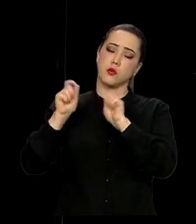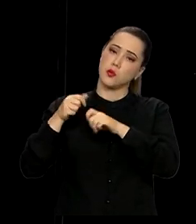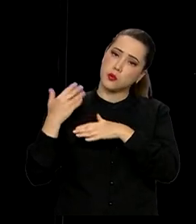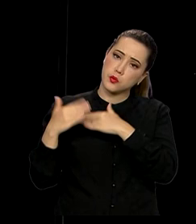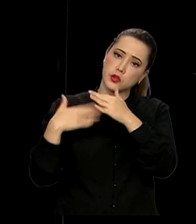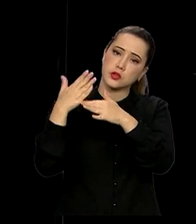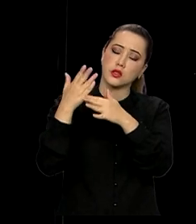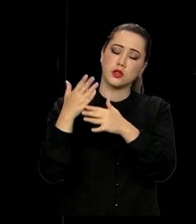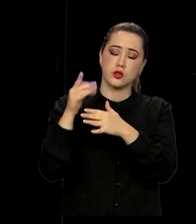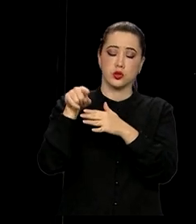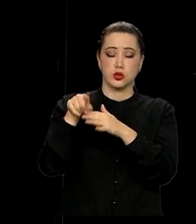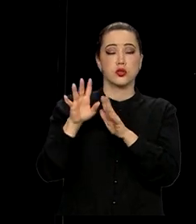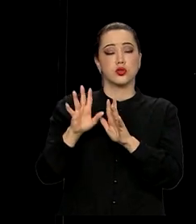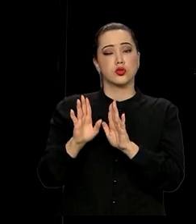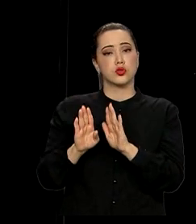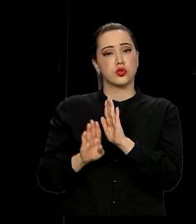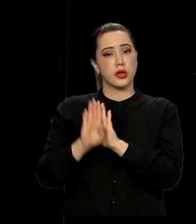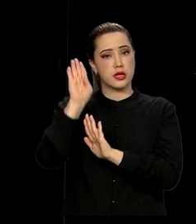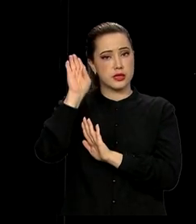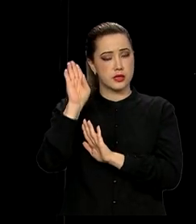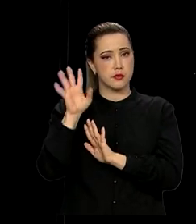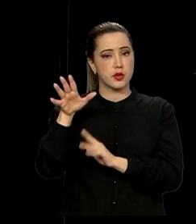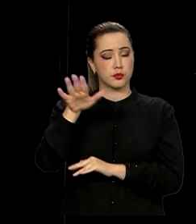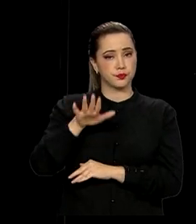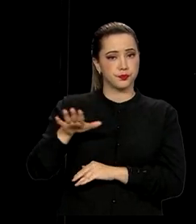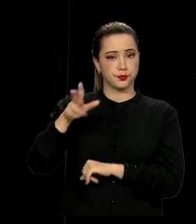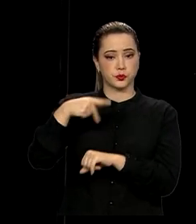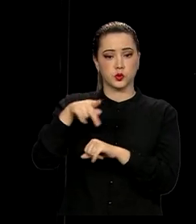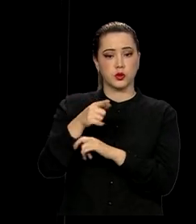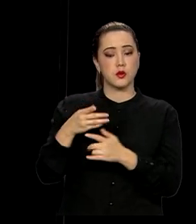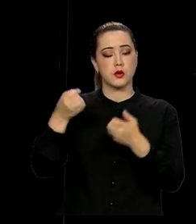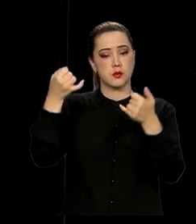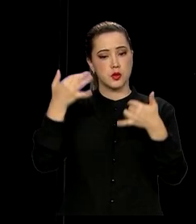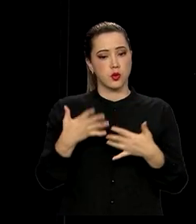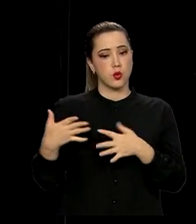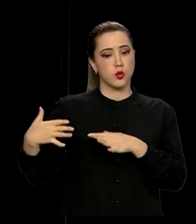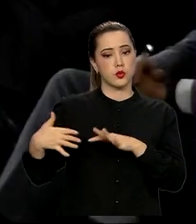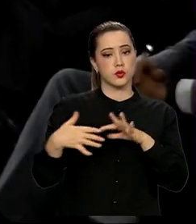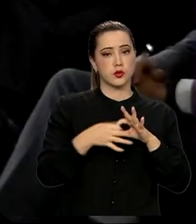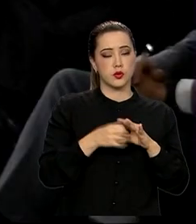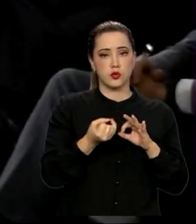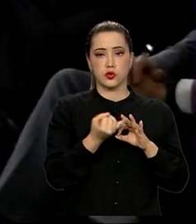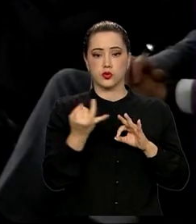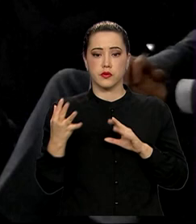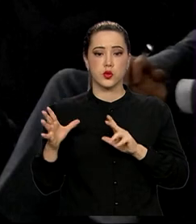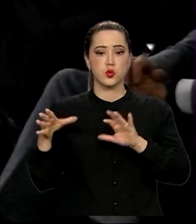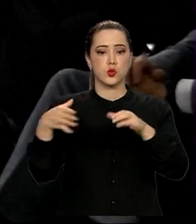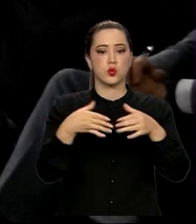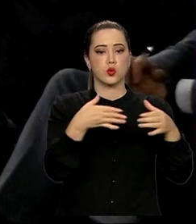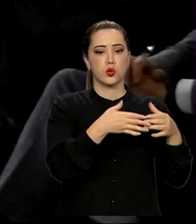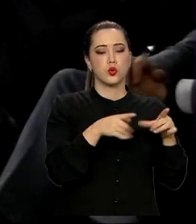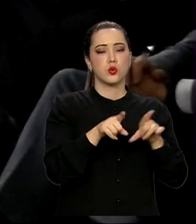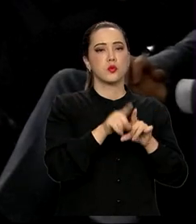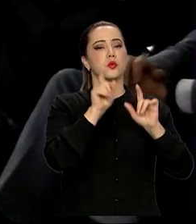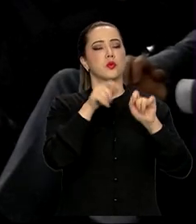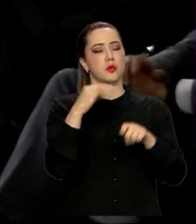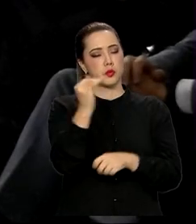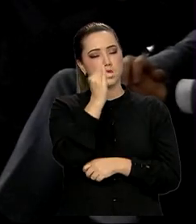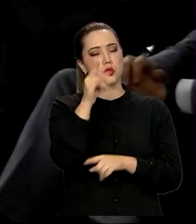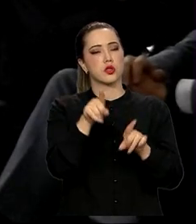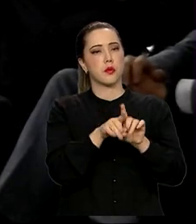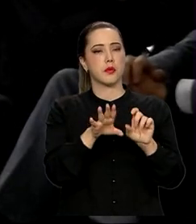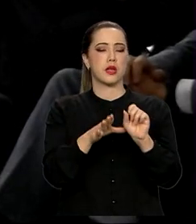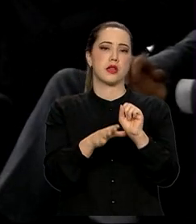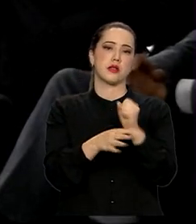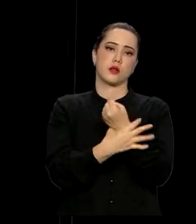do continente. Ele destacou o fortalecimento de parcerias em diversos setores, incluindo o de segurança alimentar.